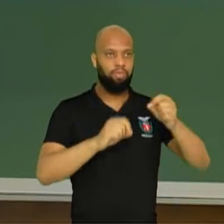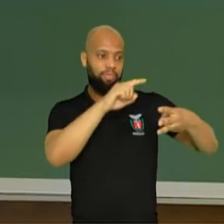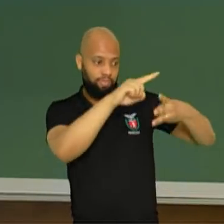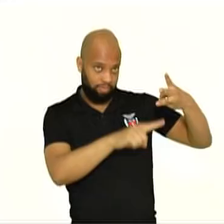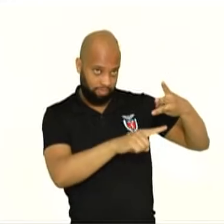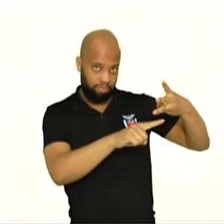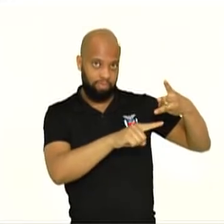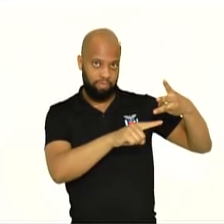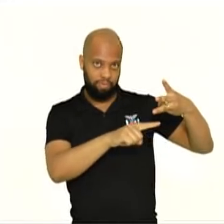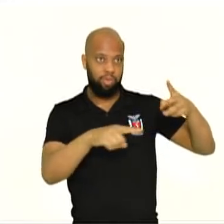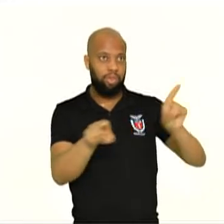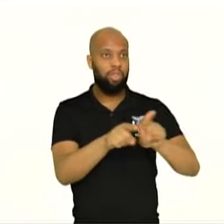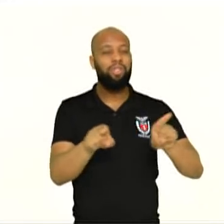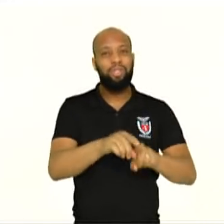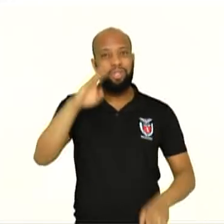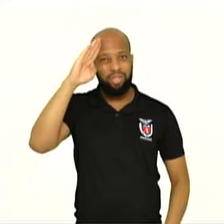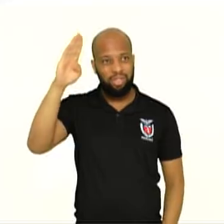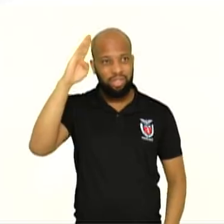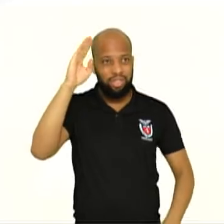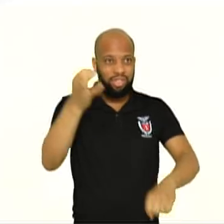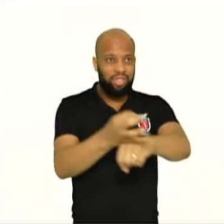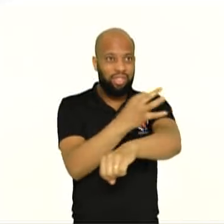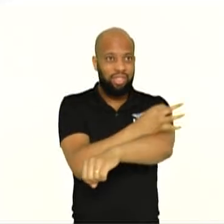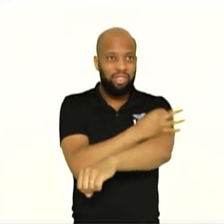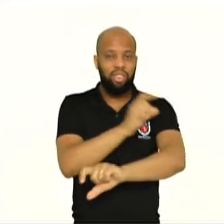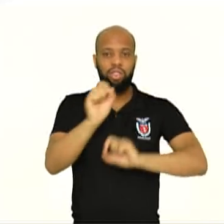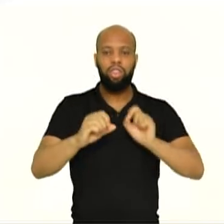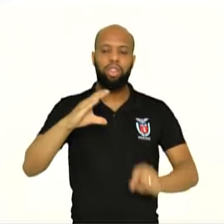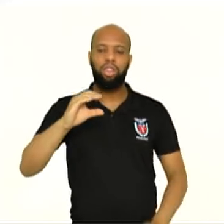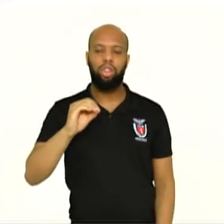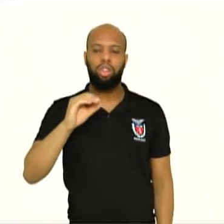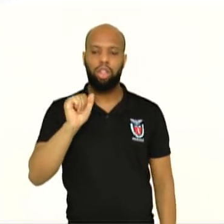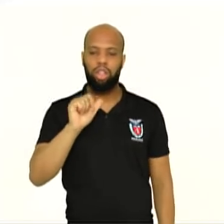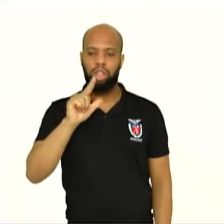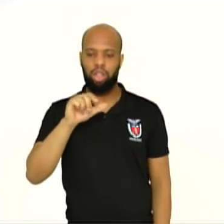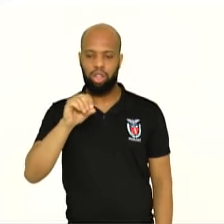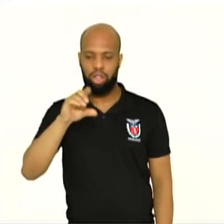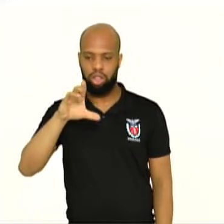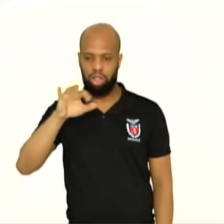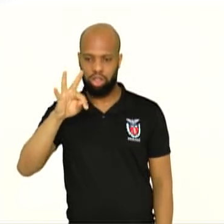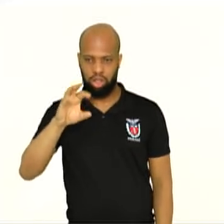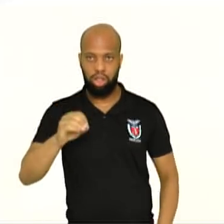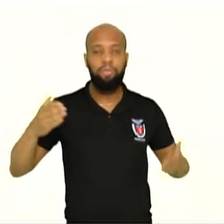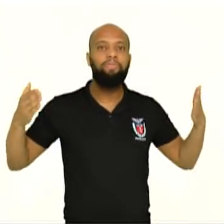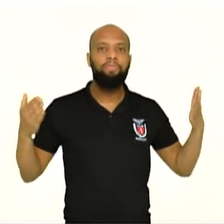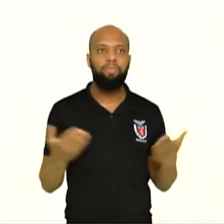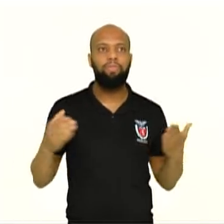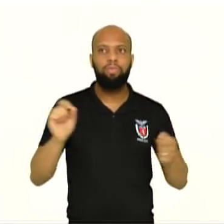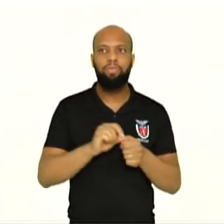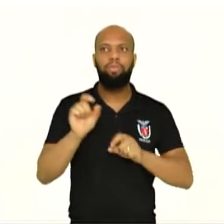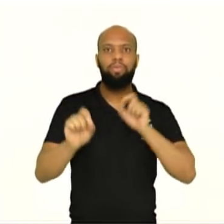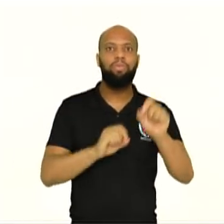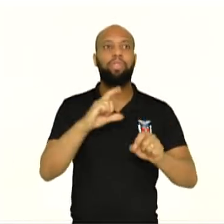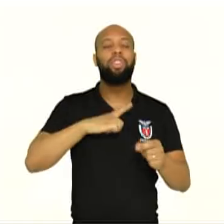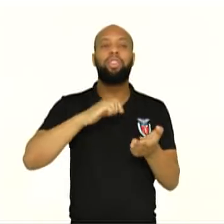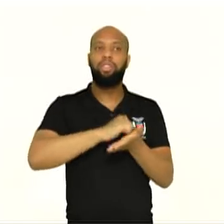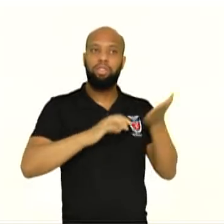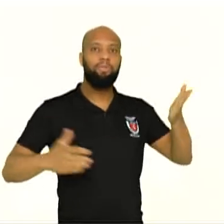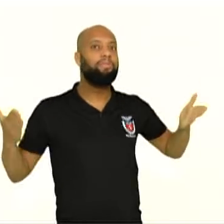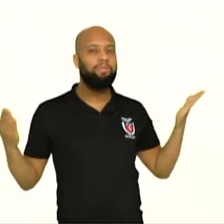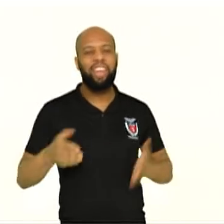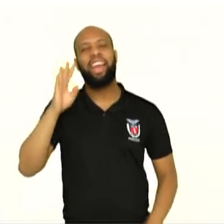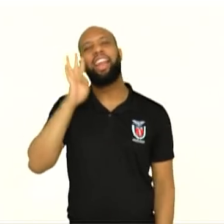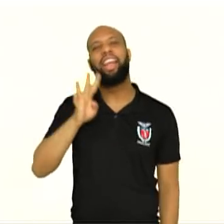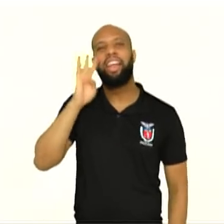átrio e o ósculo. E a principal célula, o coanócito. Ok? Então agora a gente vai fazer uma atividade